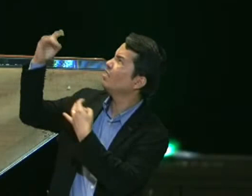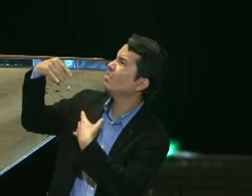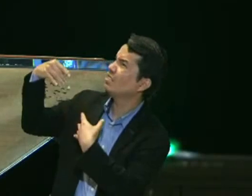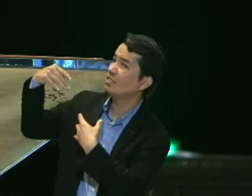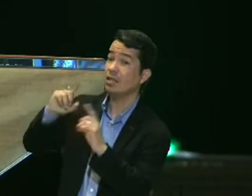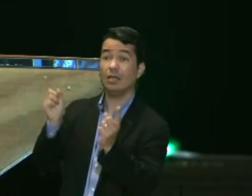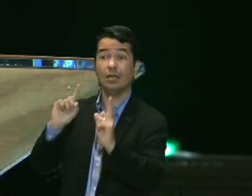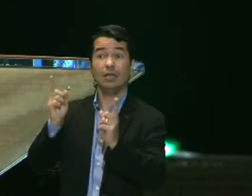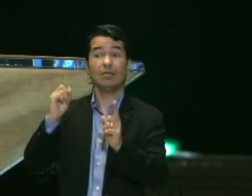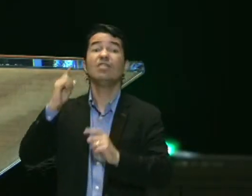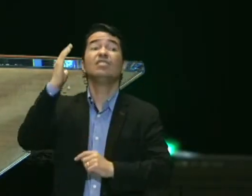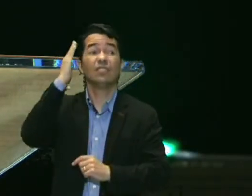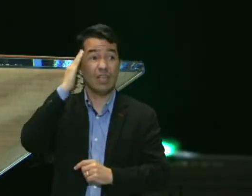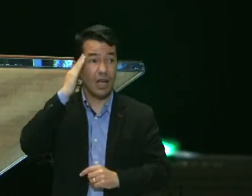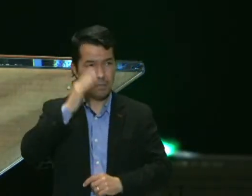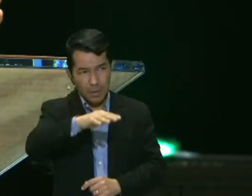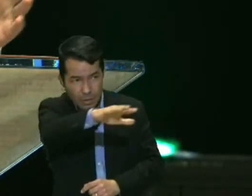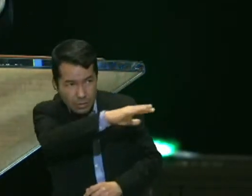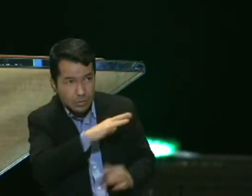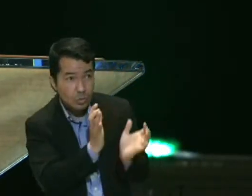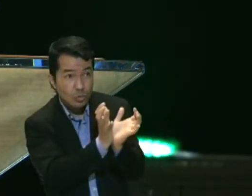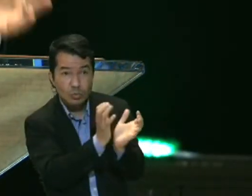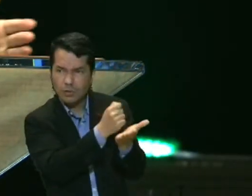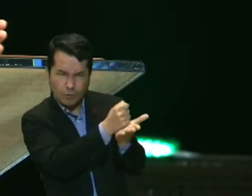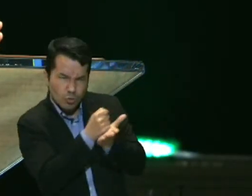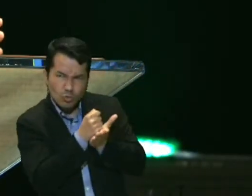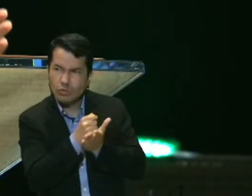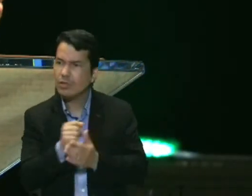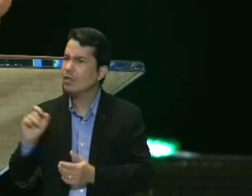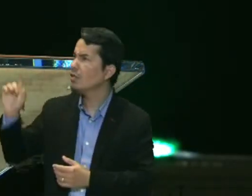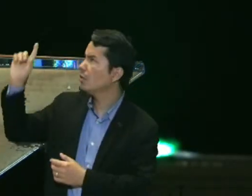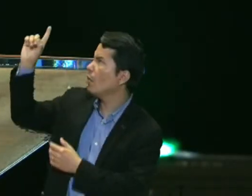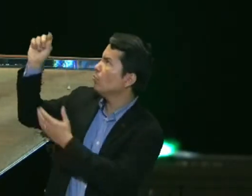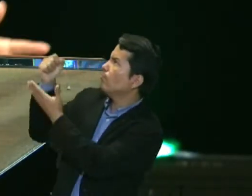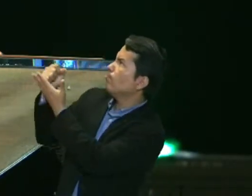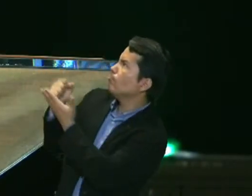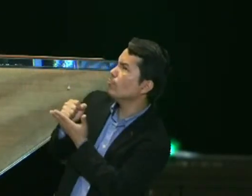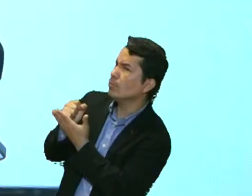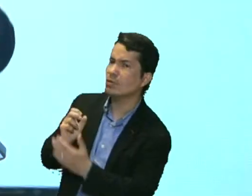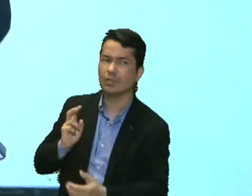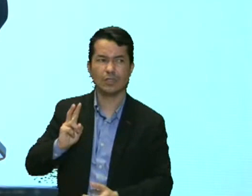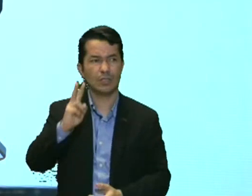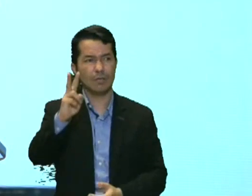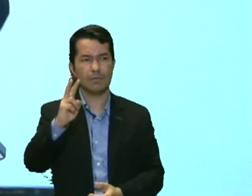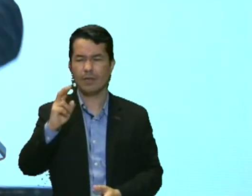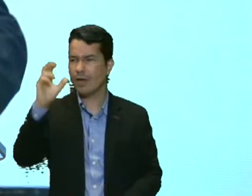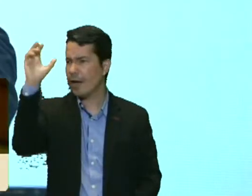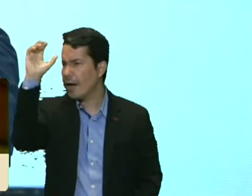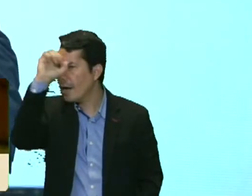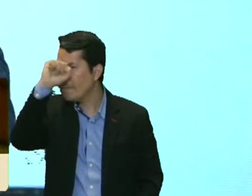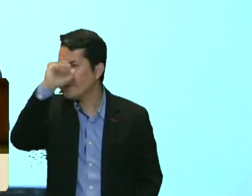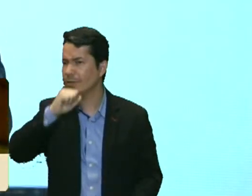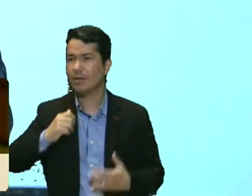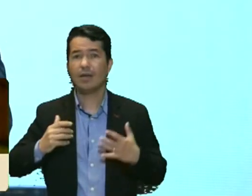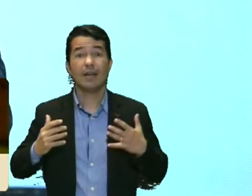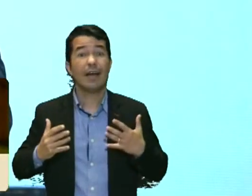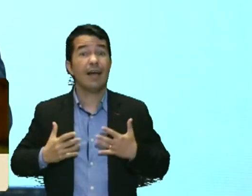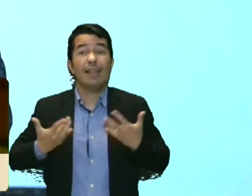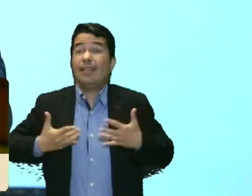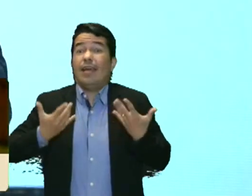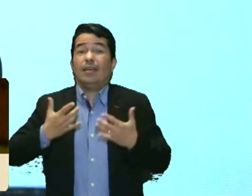palavras traduziam o que ele aprendeu a viver e viver contente em todas as circunstâncias da